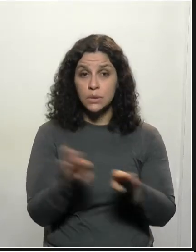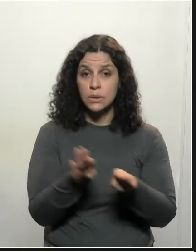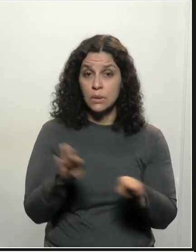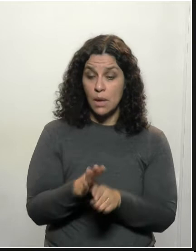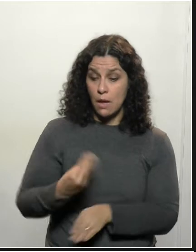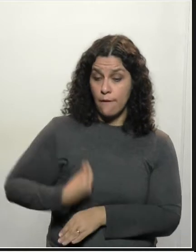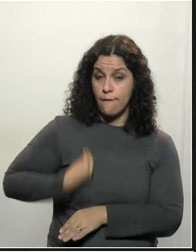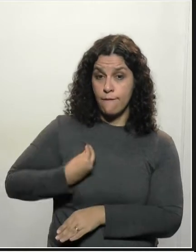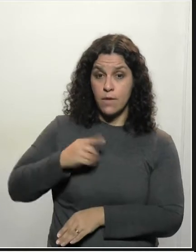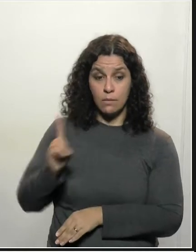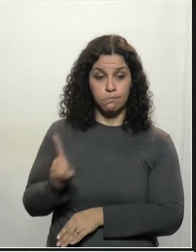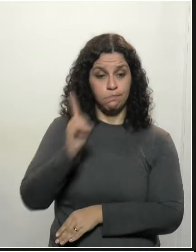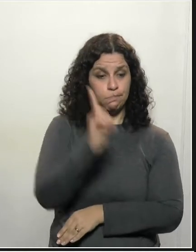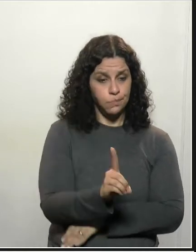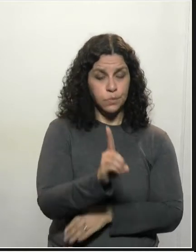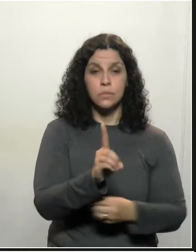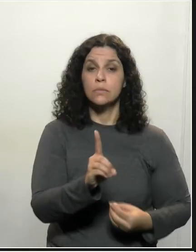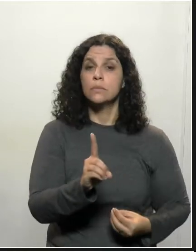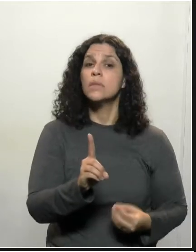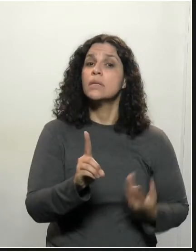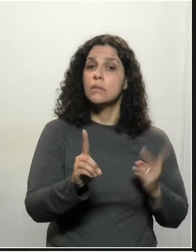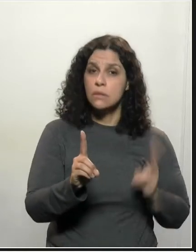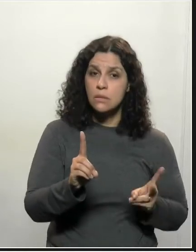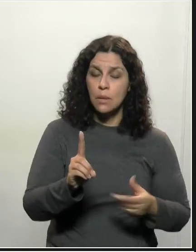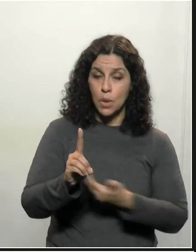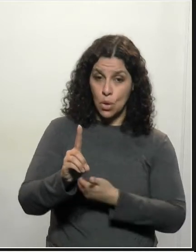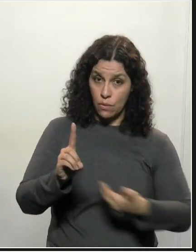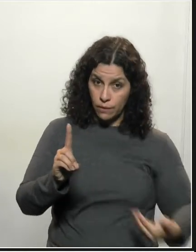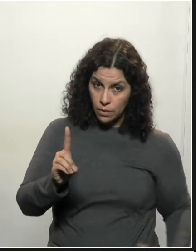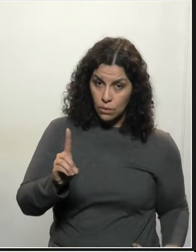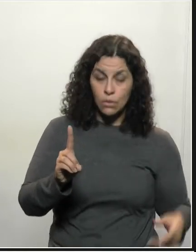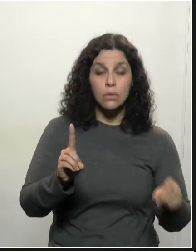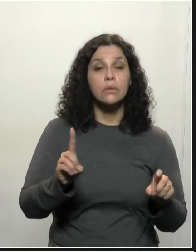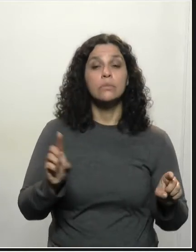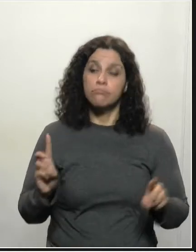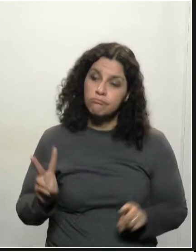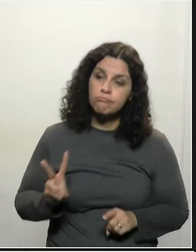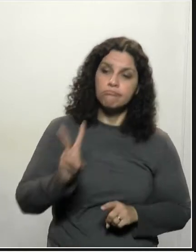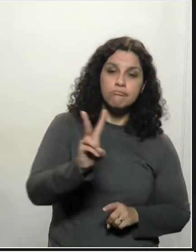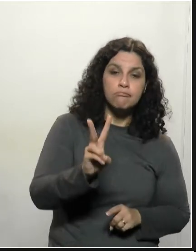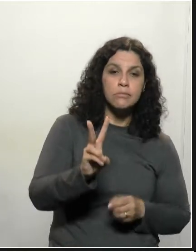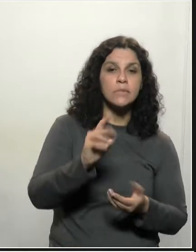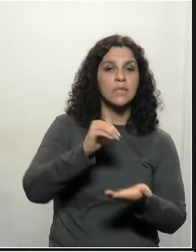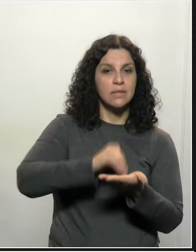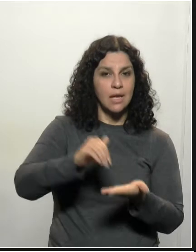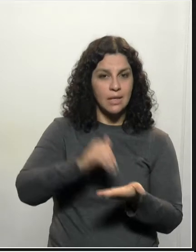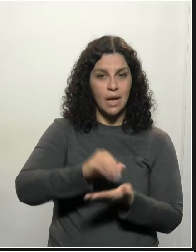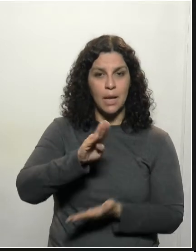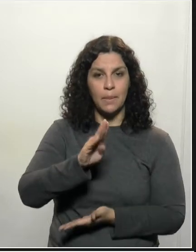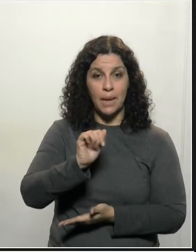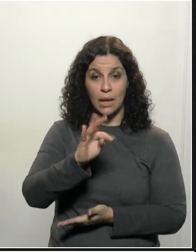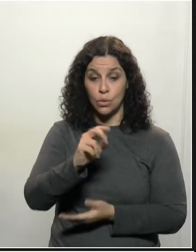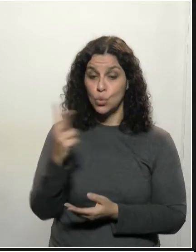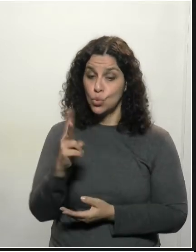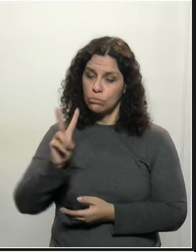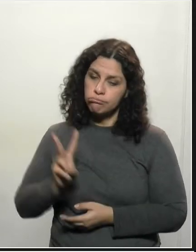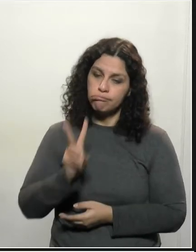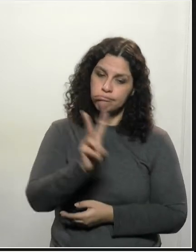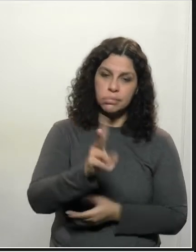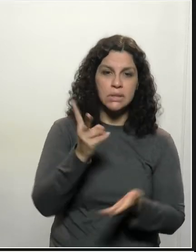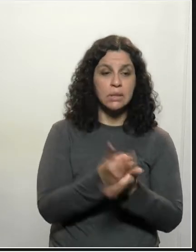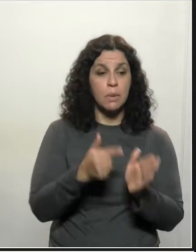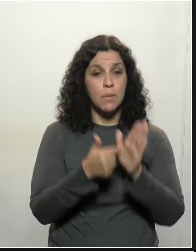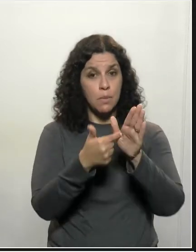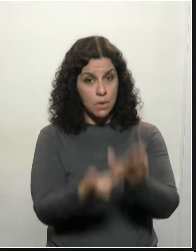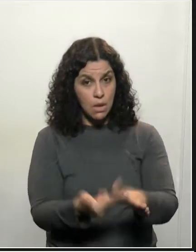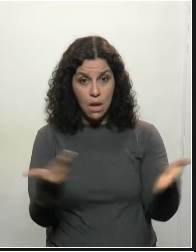do governador Ratinho Júnior e do secretário da Saúde Beto Preto, e eles indo mais para dar um exemplo de que, nesse